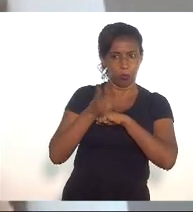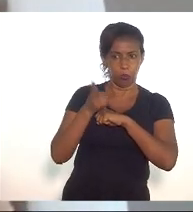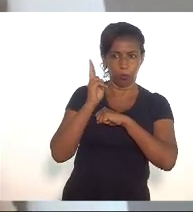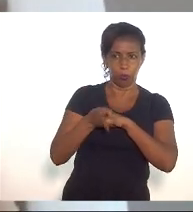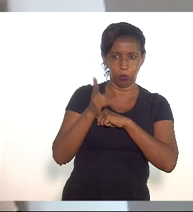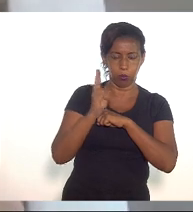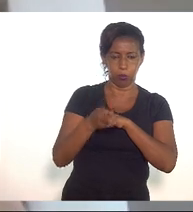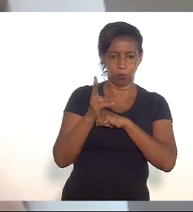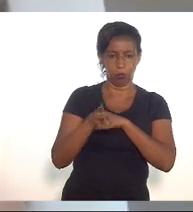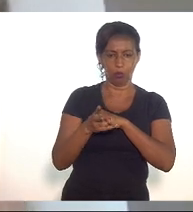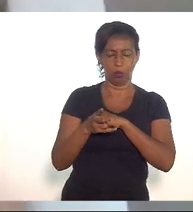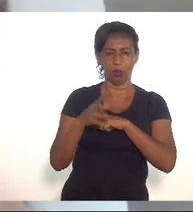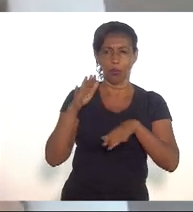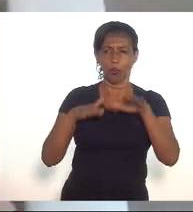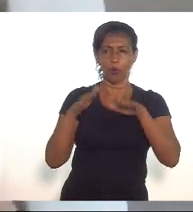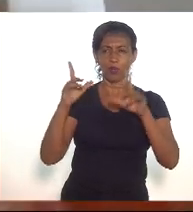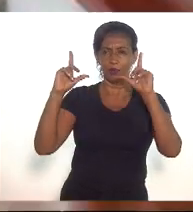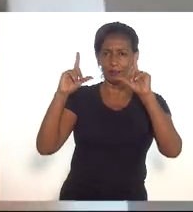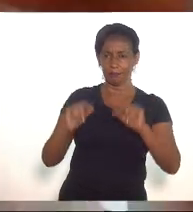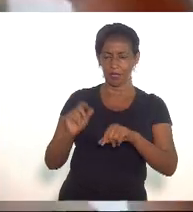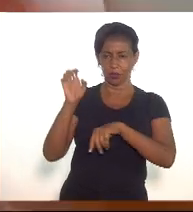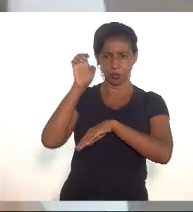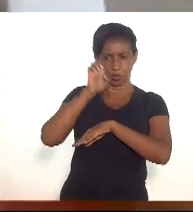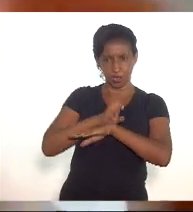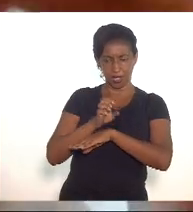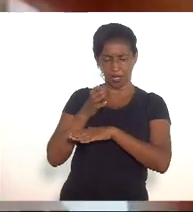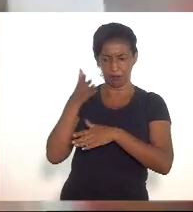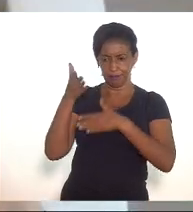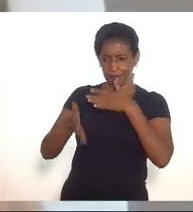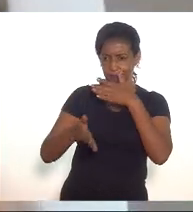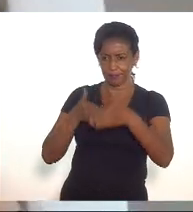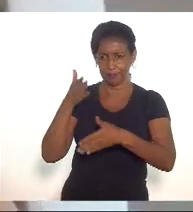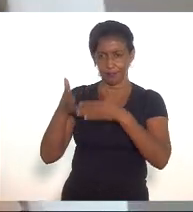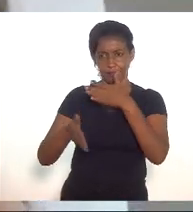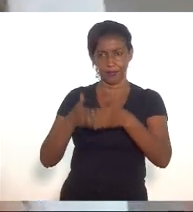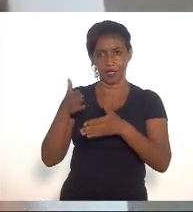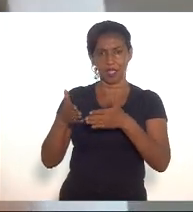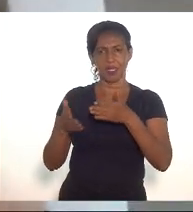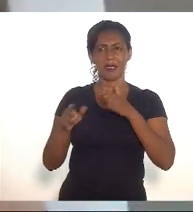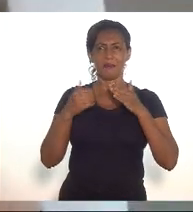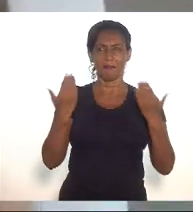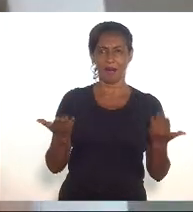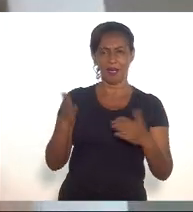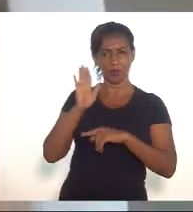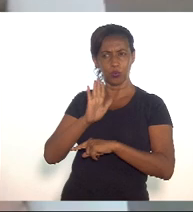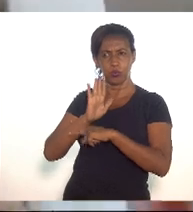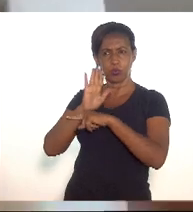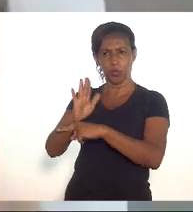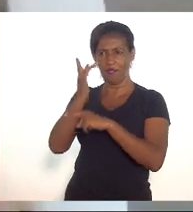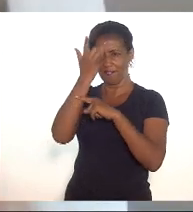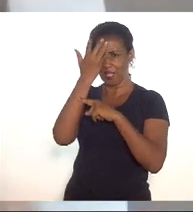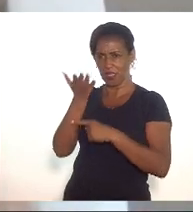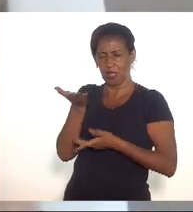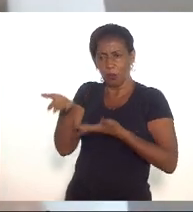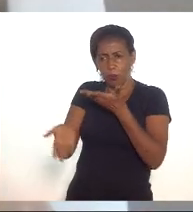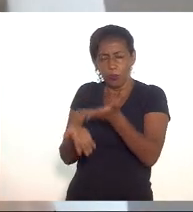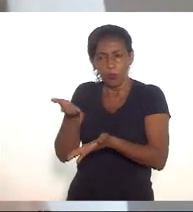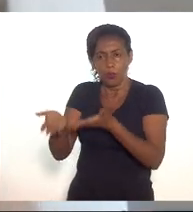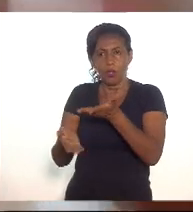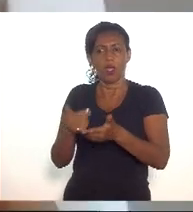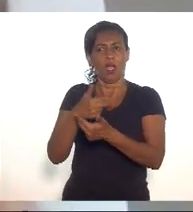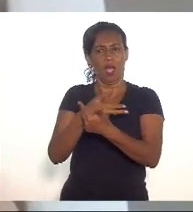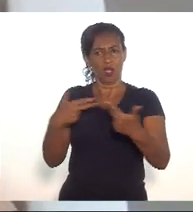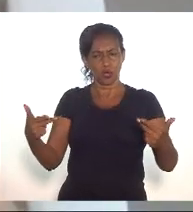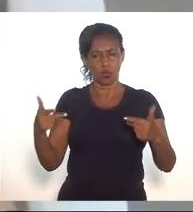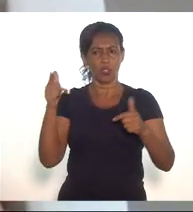Estado participar e quanto mais ele for viabilizador e facilitador, as coisas vão funcionar